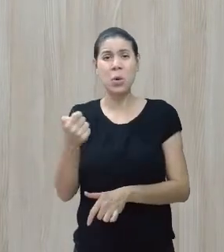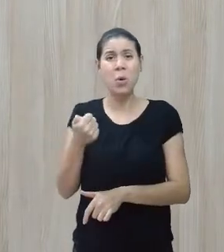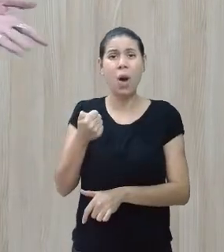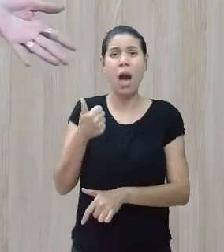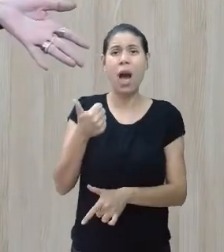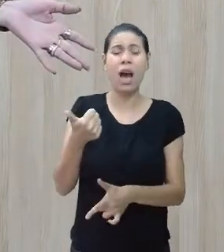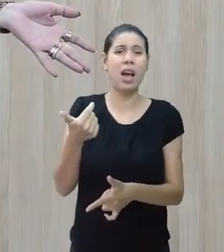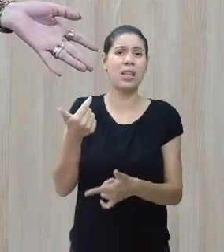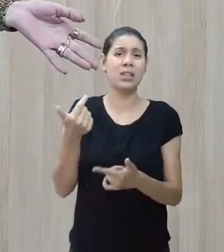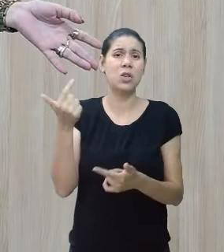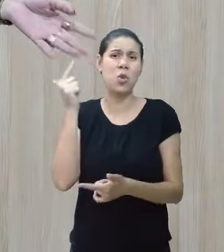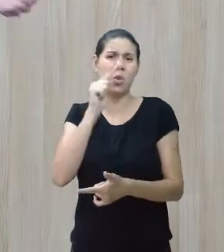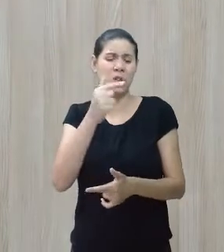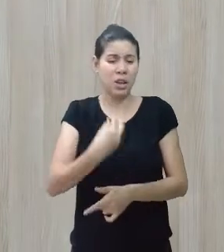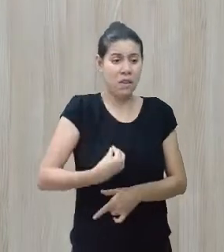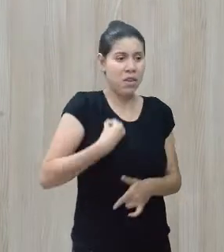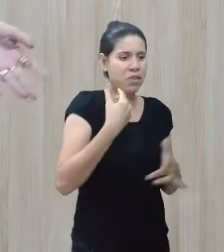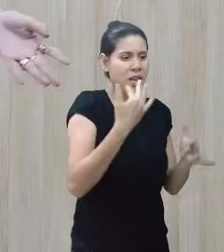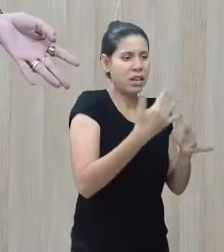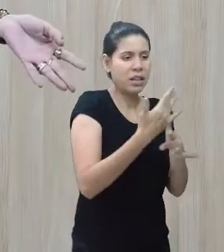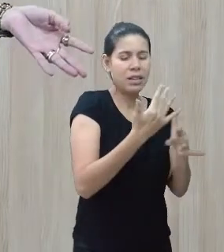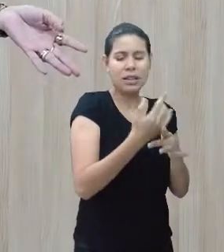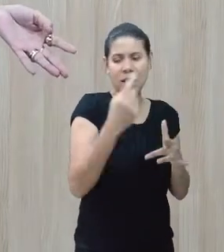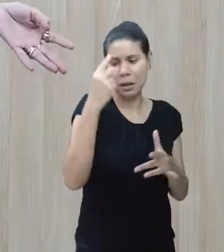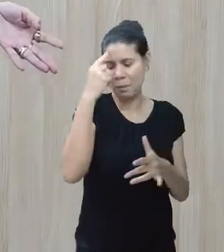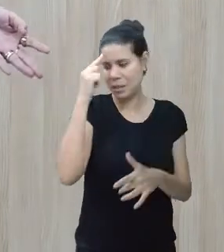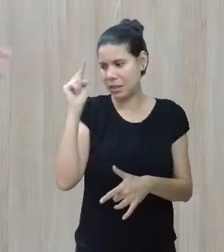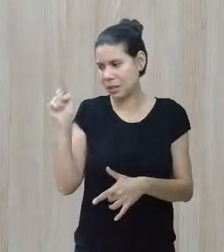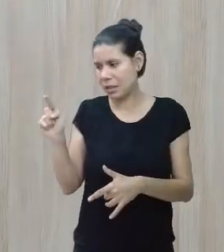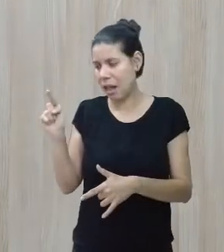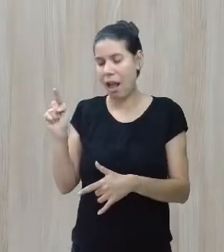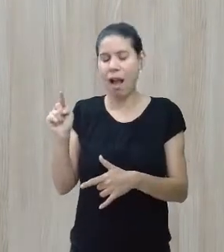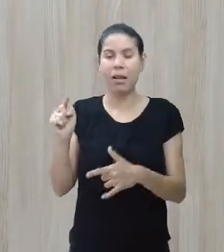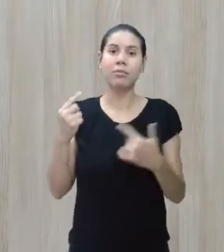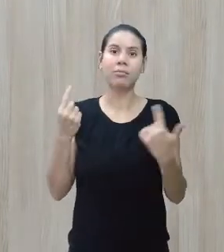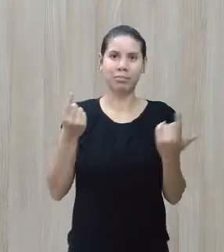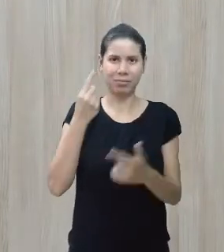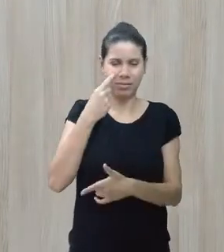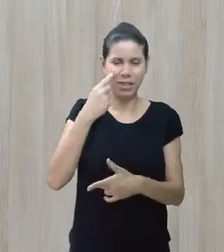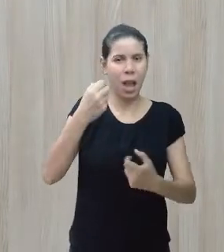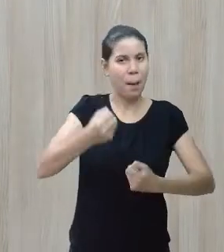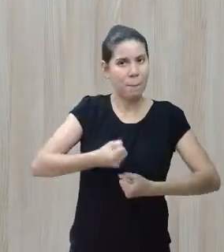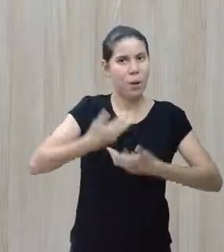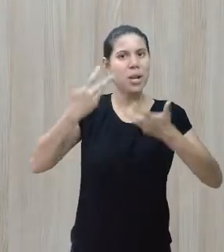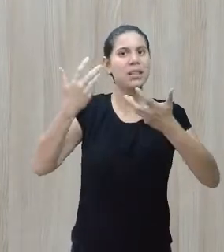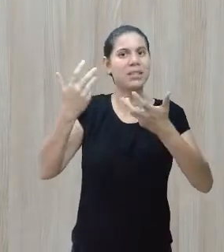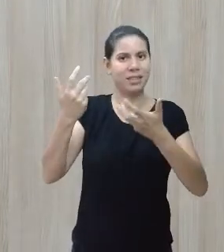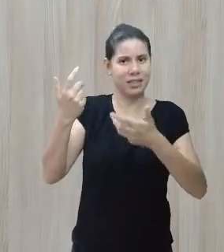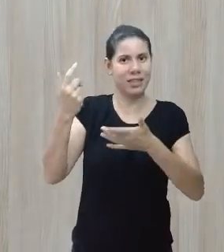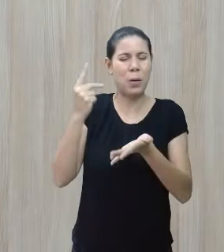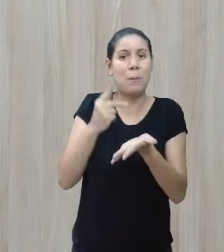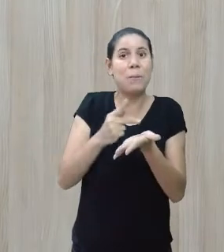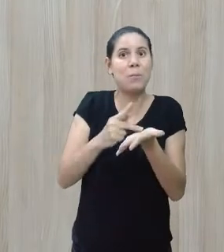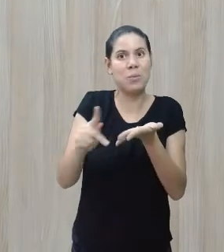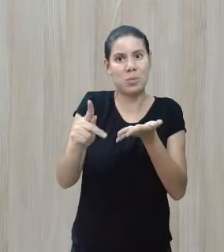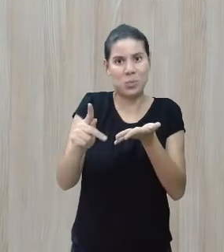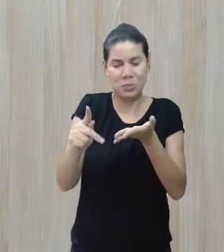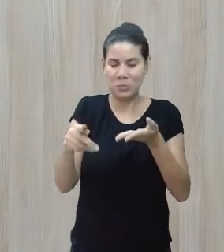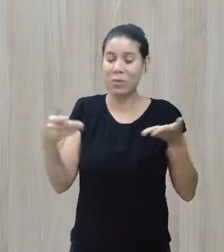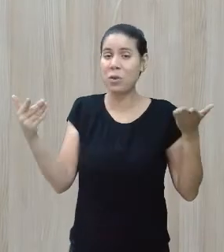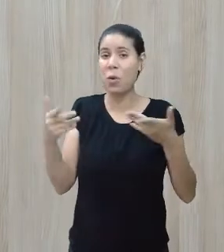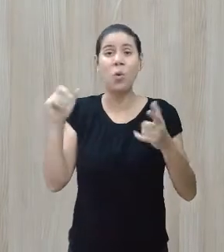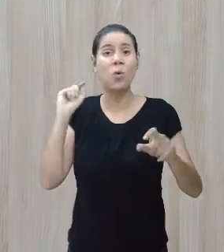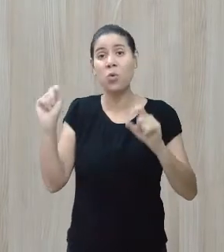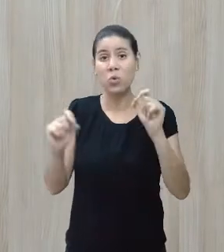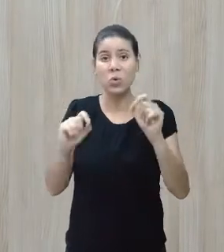consigo ficar na cidade sem ficar contrariado. Vejam só, é poesia pura. Então a gente vai trabalhar hoje com o